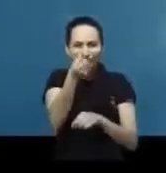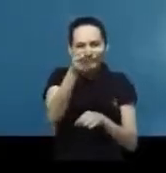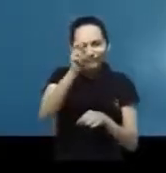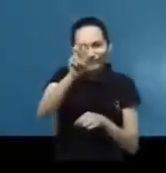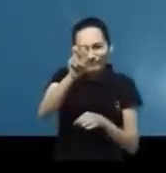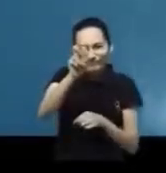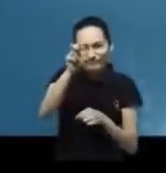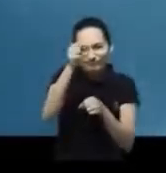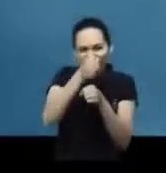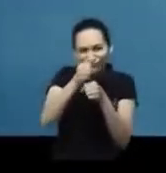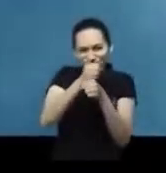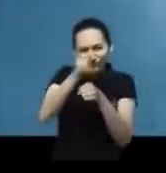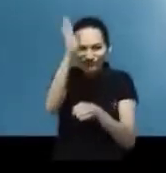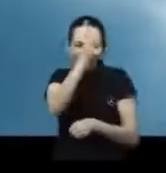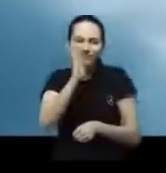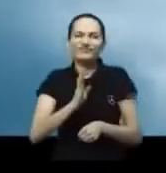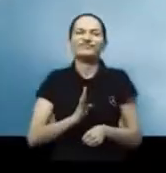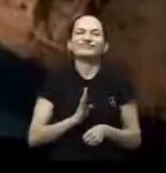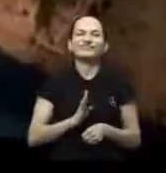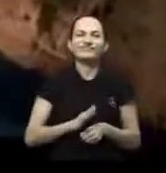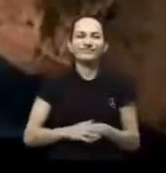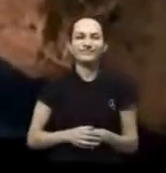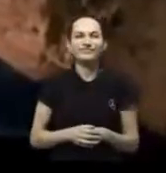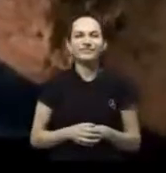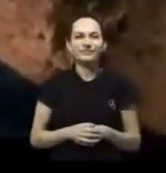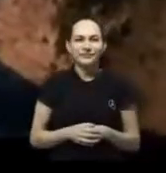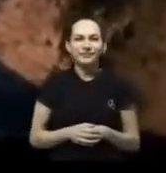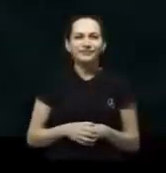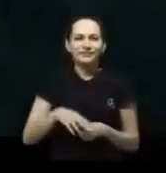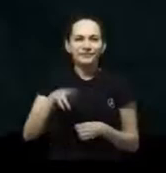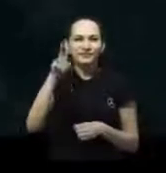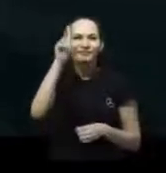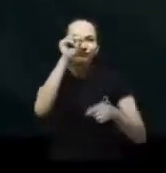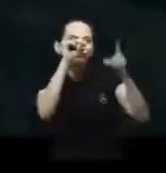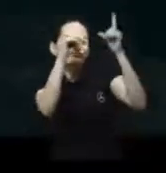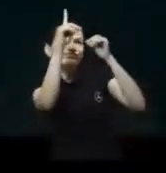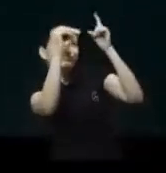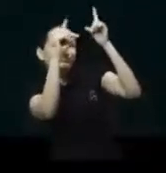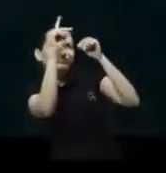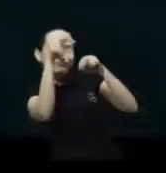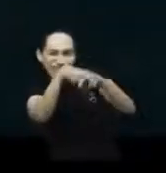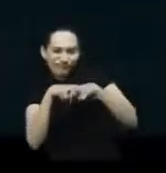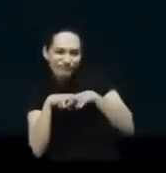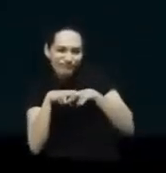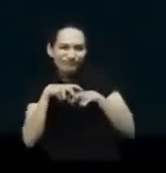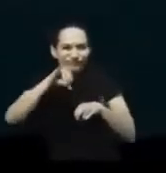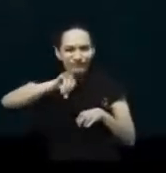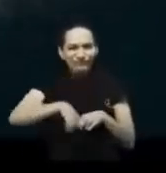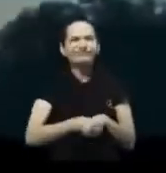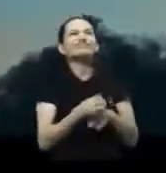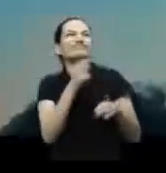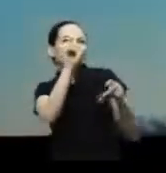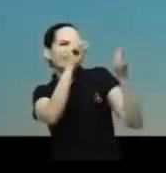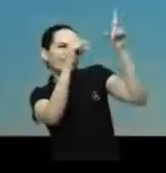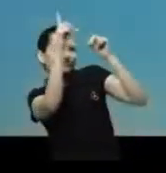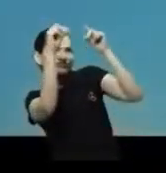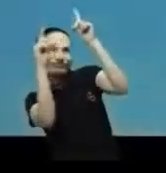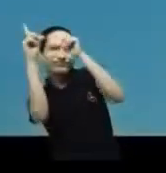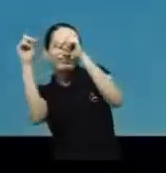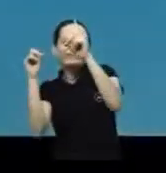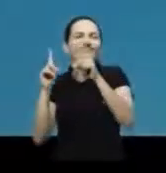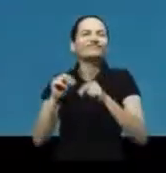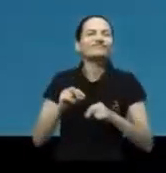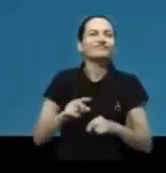65 anos de Brasil uma estrela iluminada pelo brilho de milhões de outras